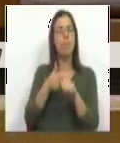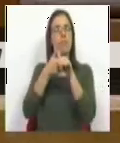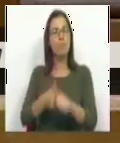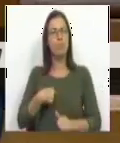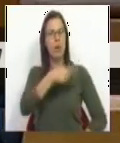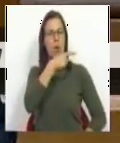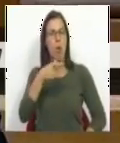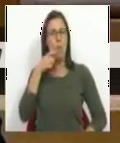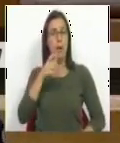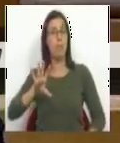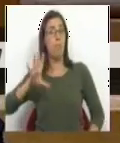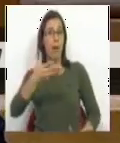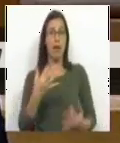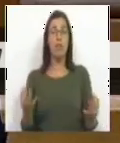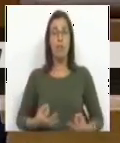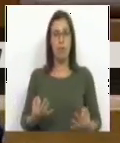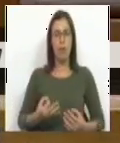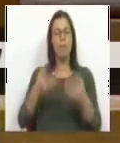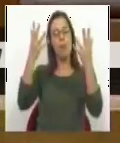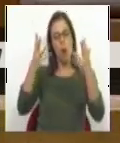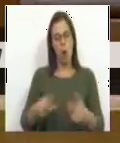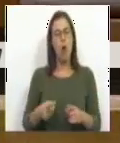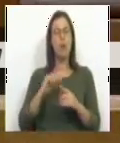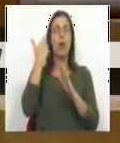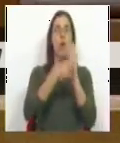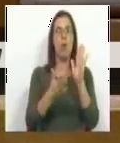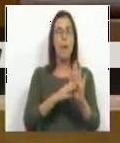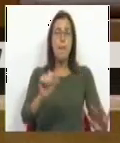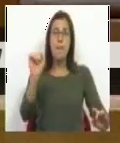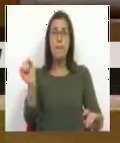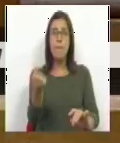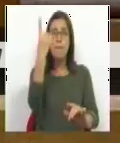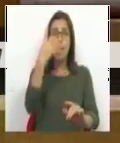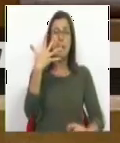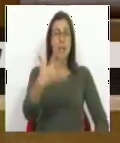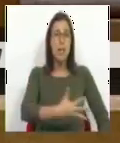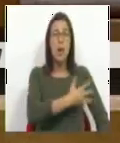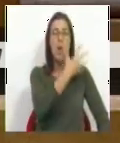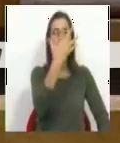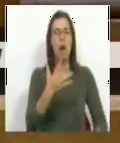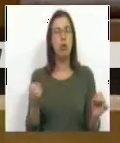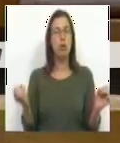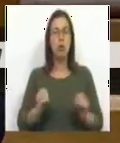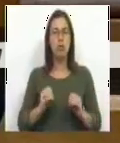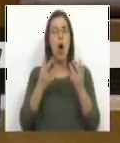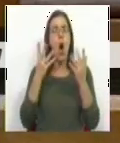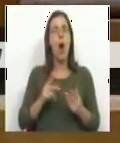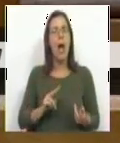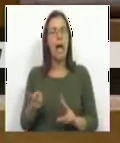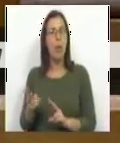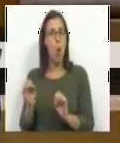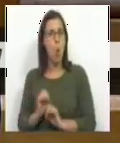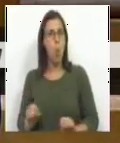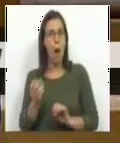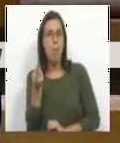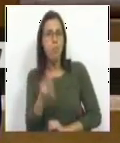nosso compromisso com o país. Um orçamento constitucional e, pela primeira vez em 5 anos, sem nenhum orçamento retificativo